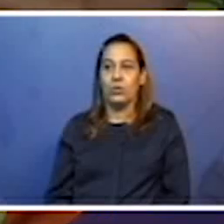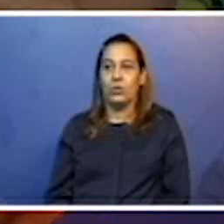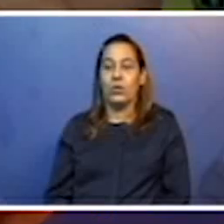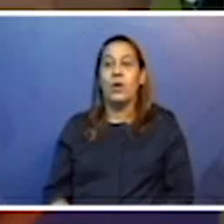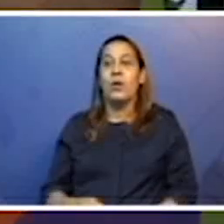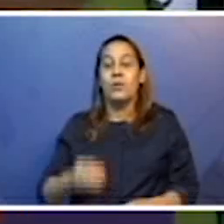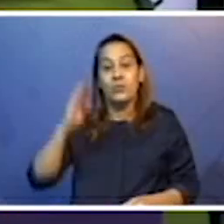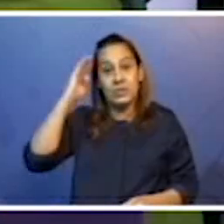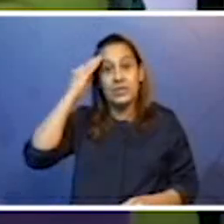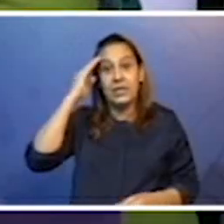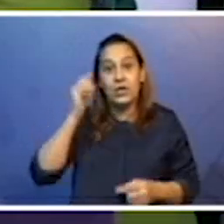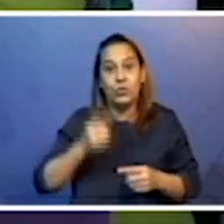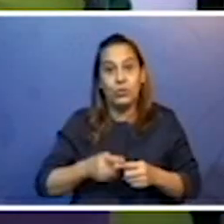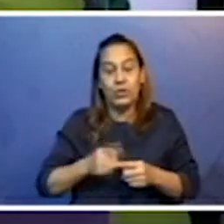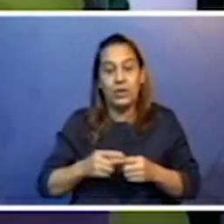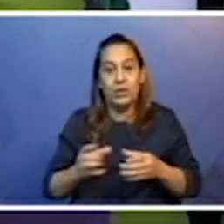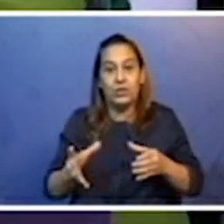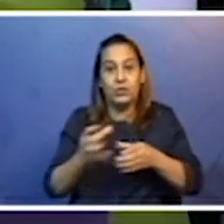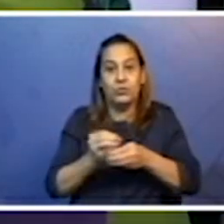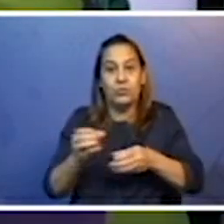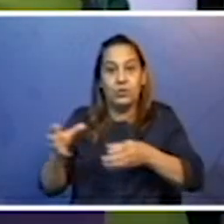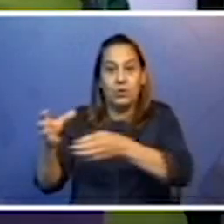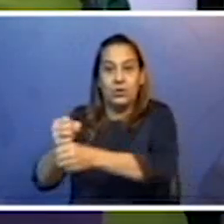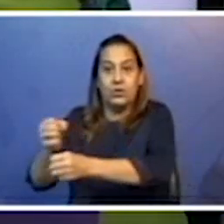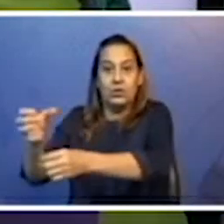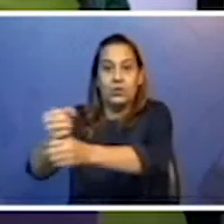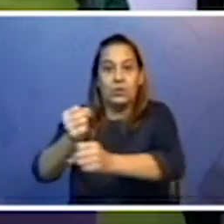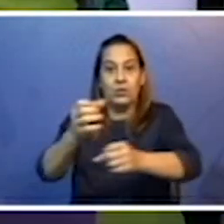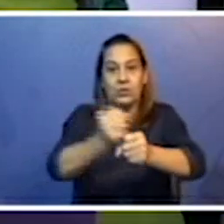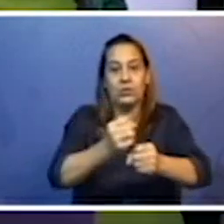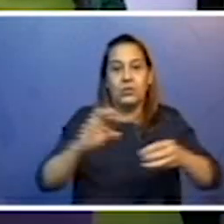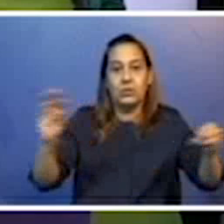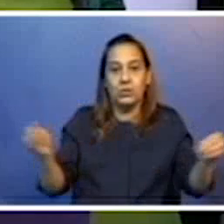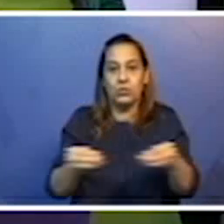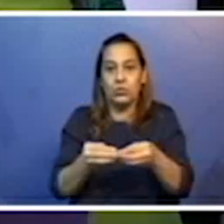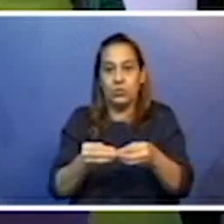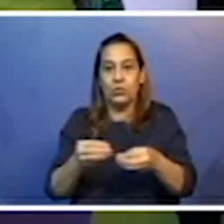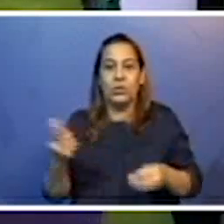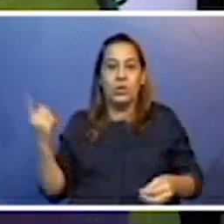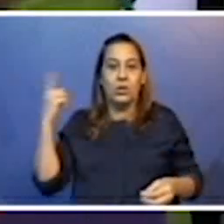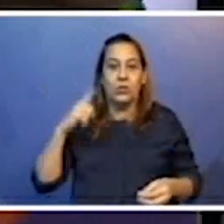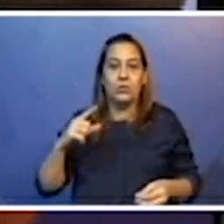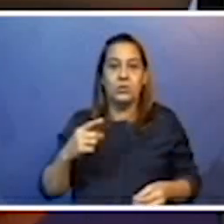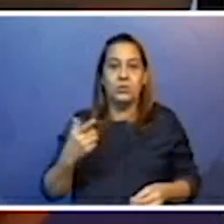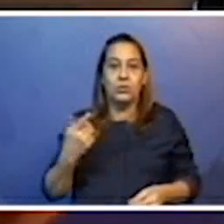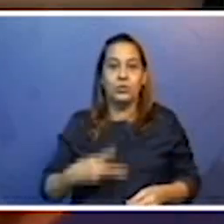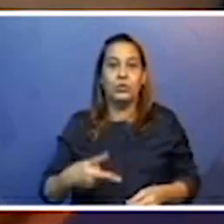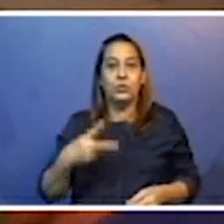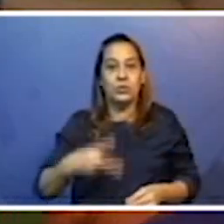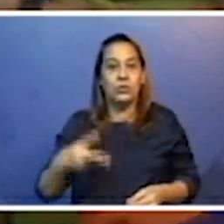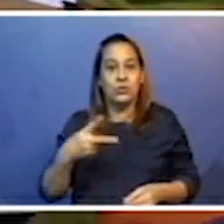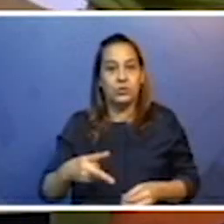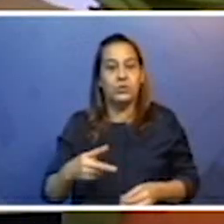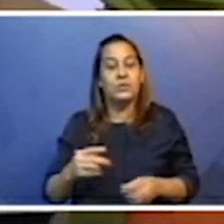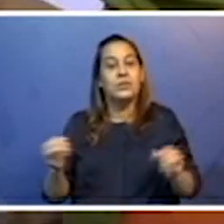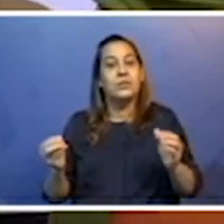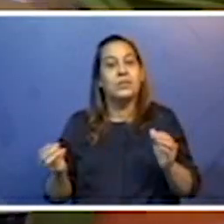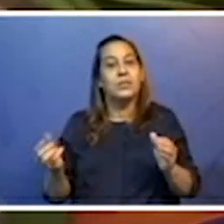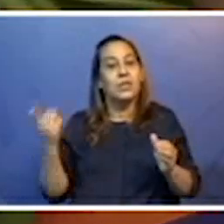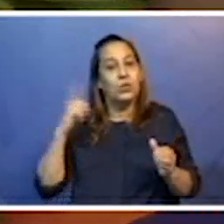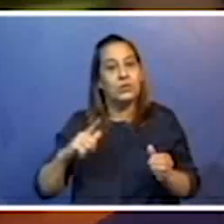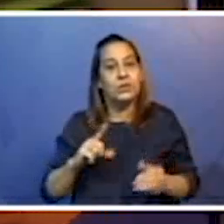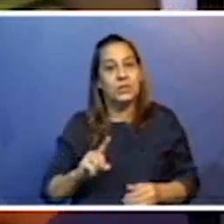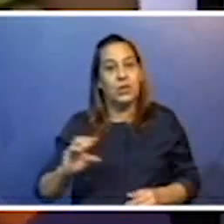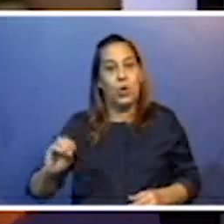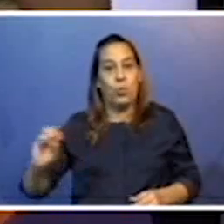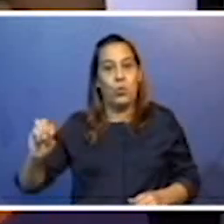Ó, a gente foi agrupando de 2 em 2 até completar o 1.000, tá? Então,